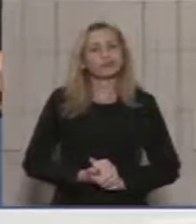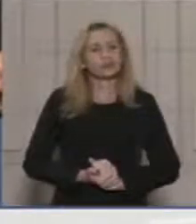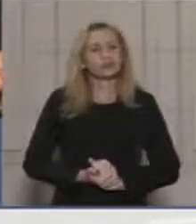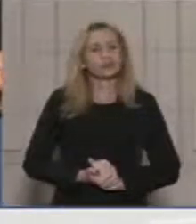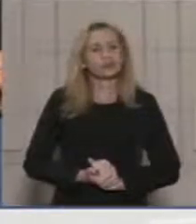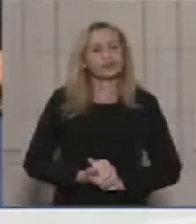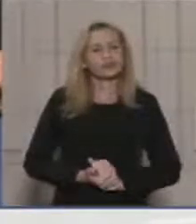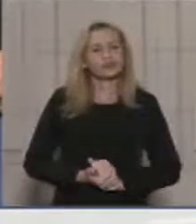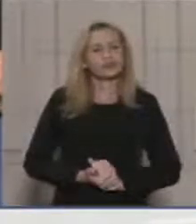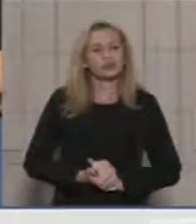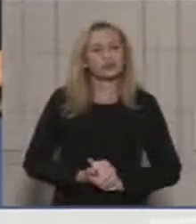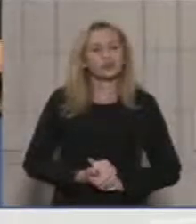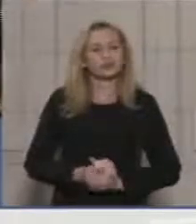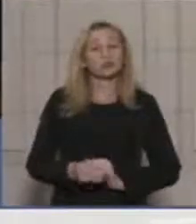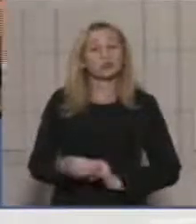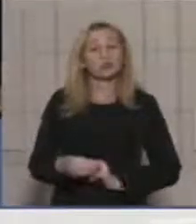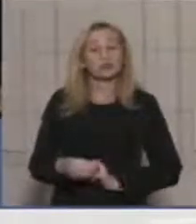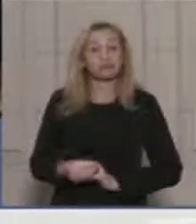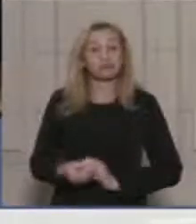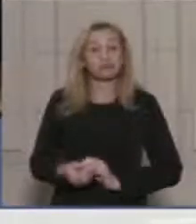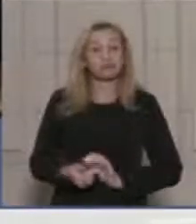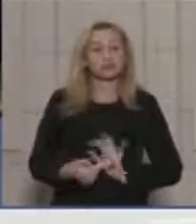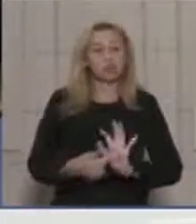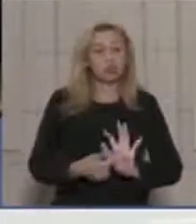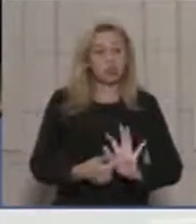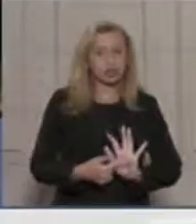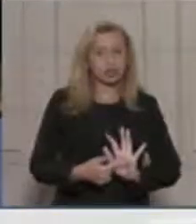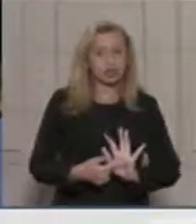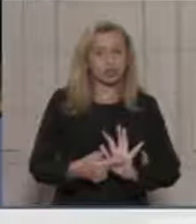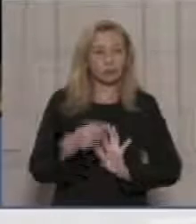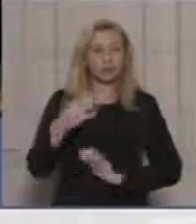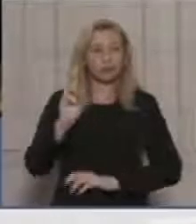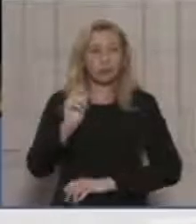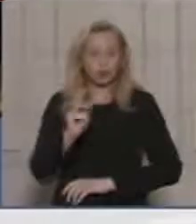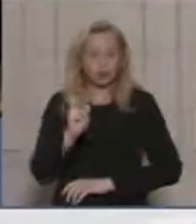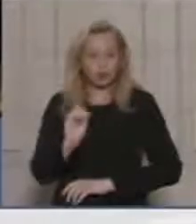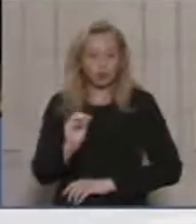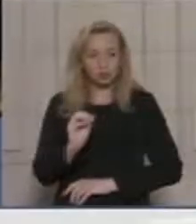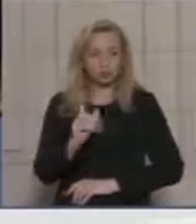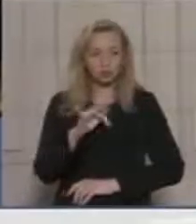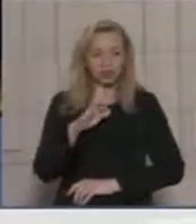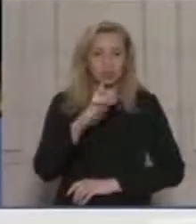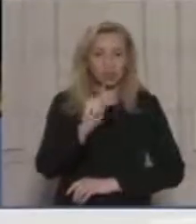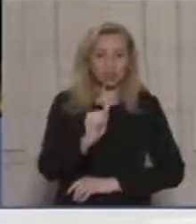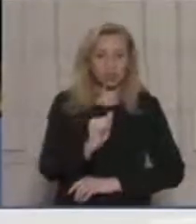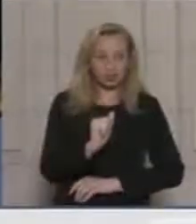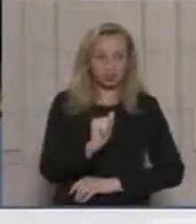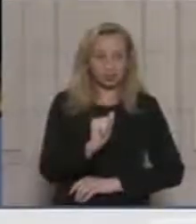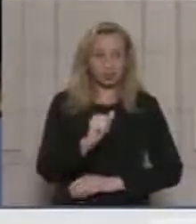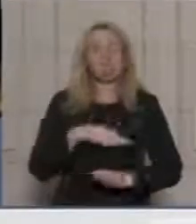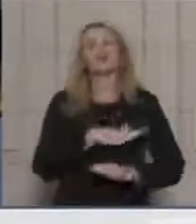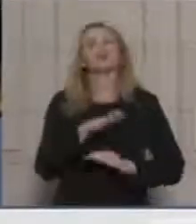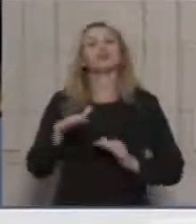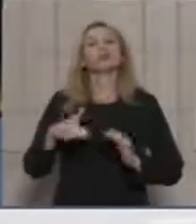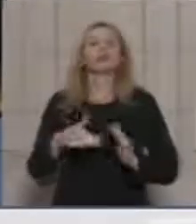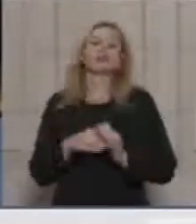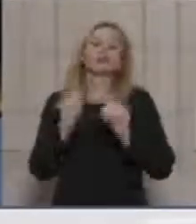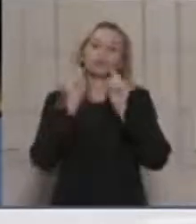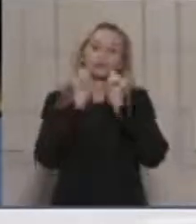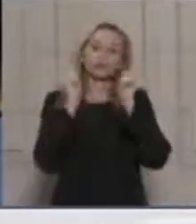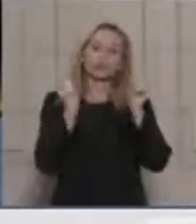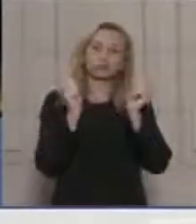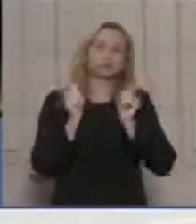foi concebida pelo posto Ipiranga e por todos os